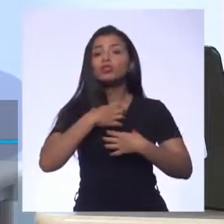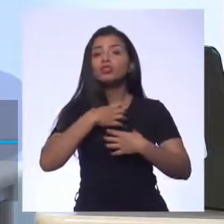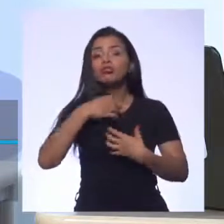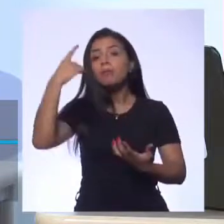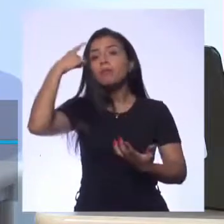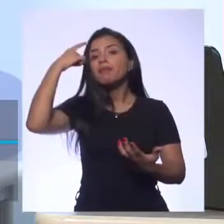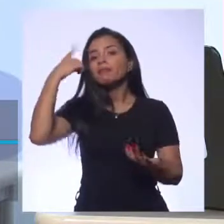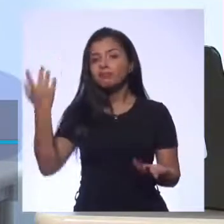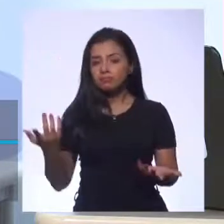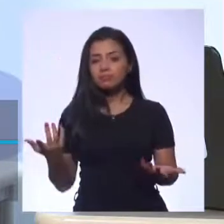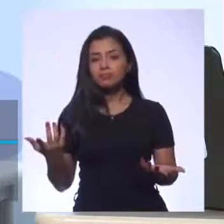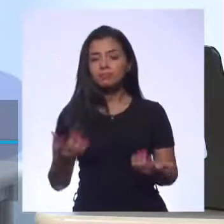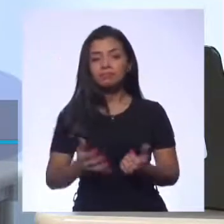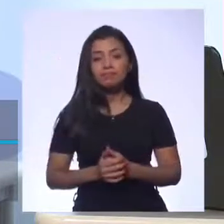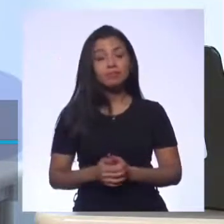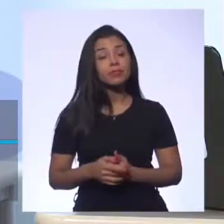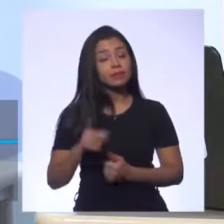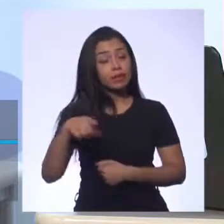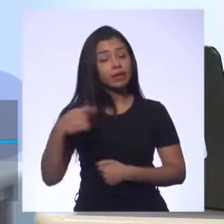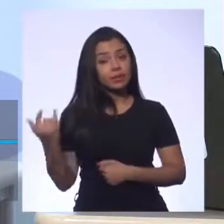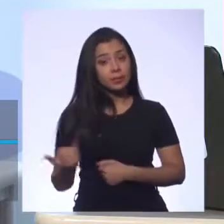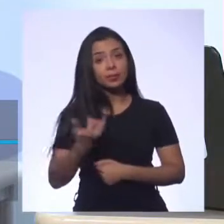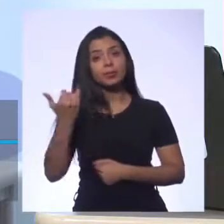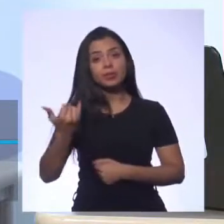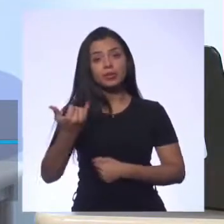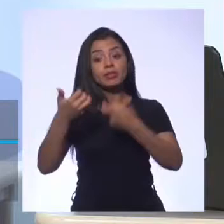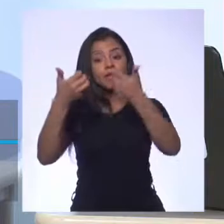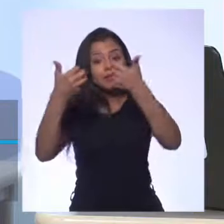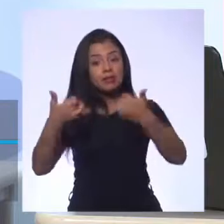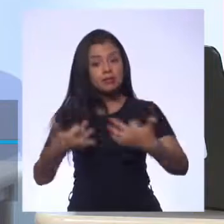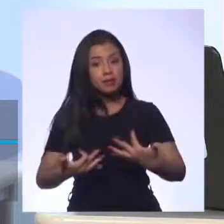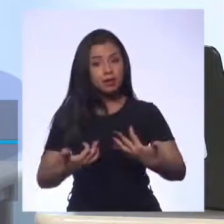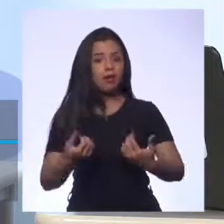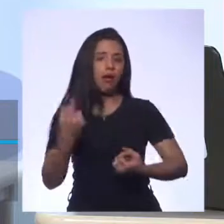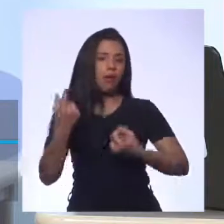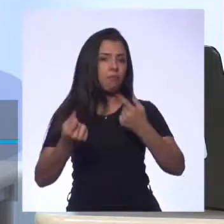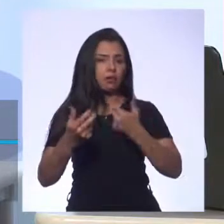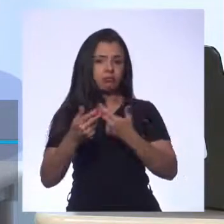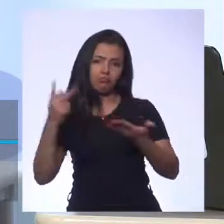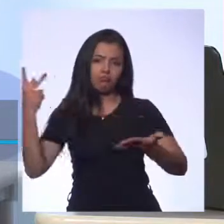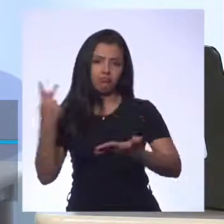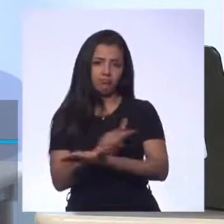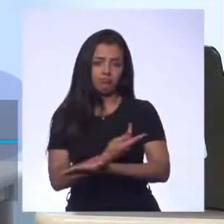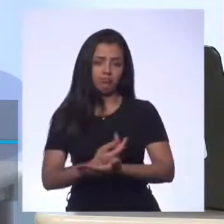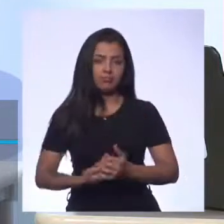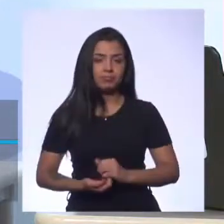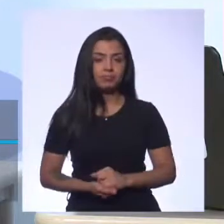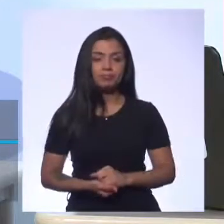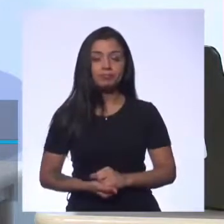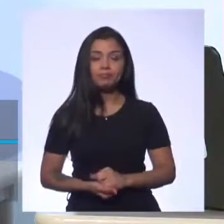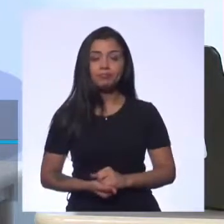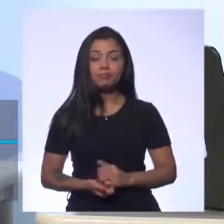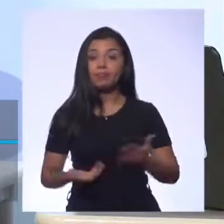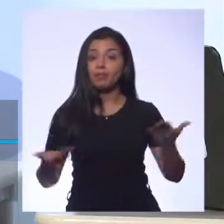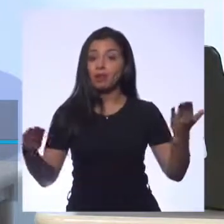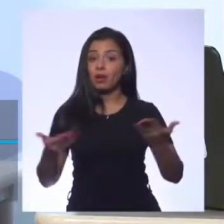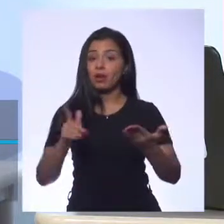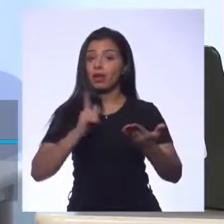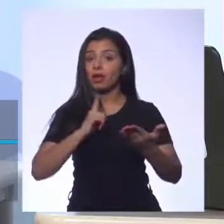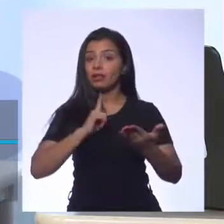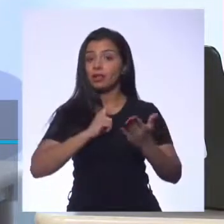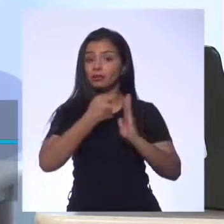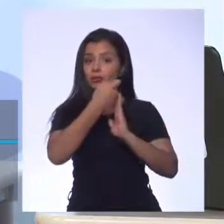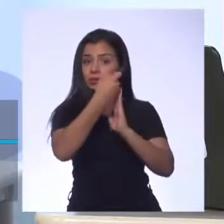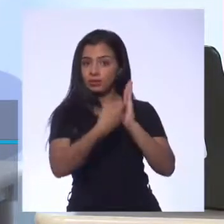maneira? Então, essa é a importância de descrever alguma situação. Agora, nós vamos para um texto.